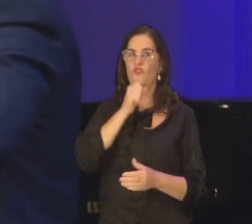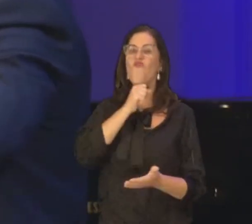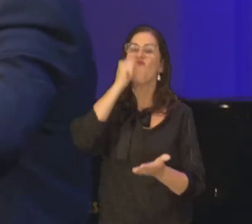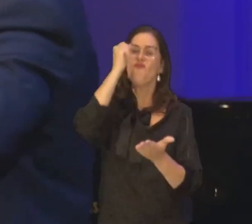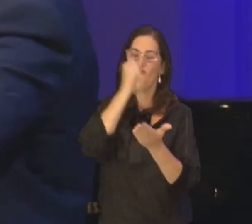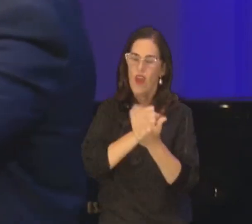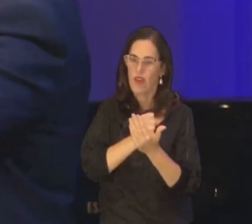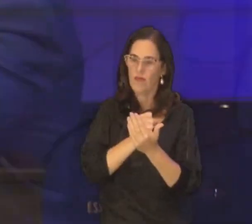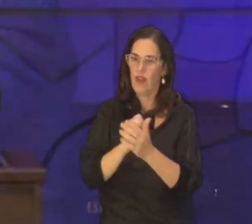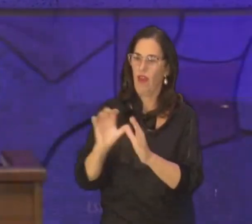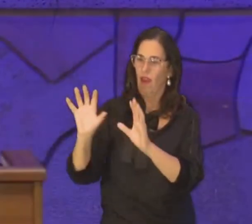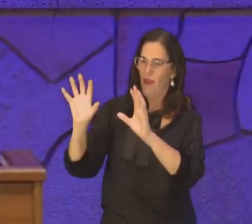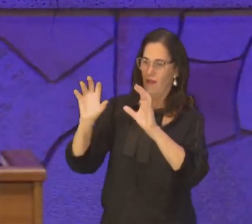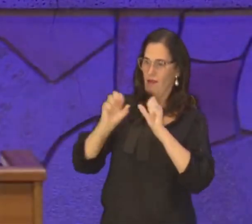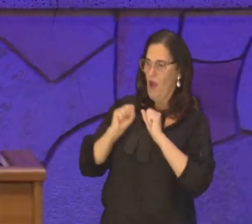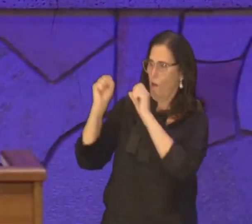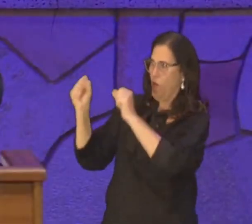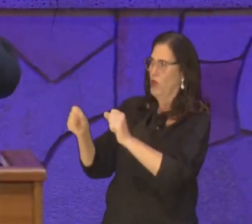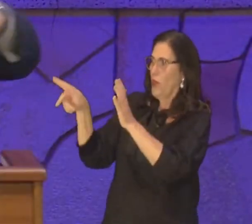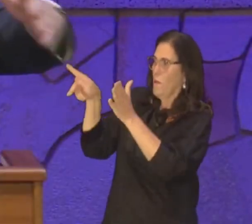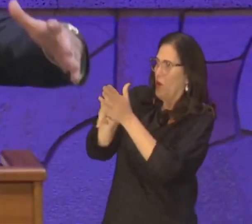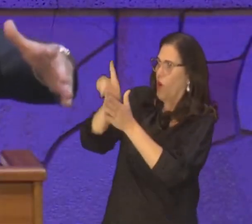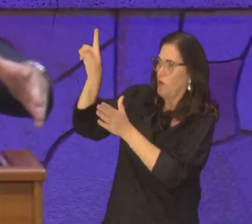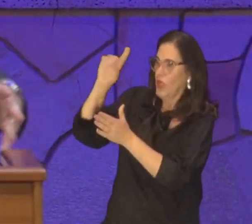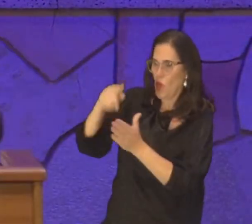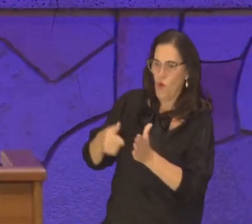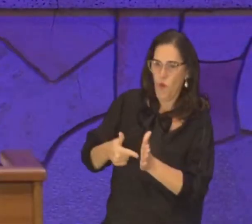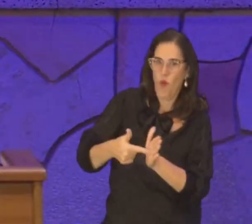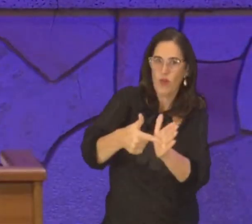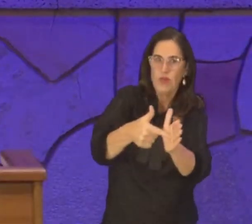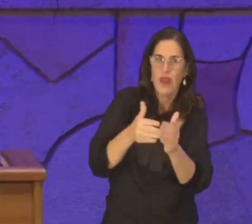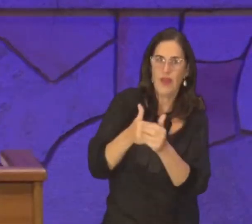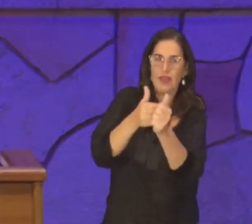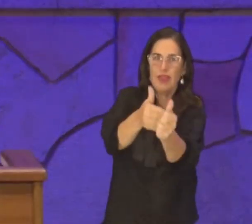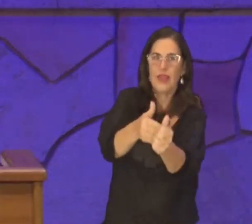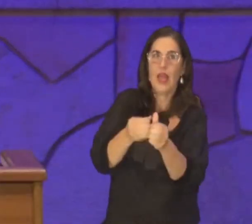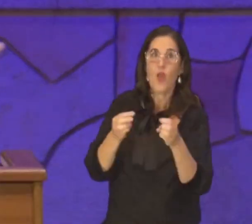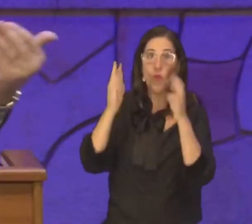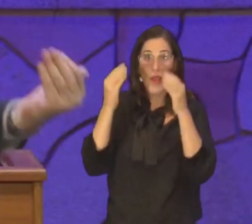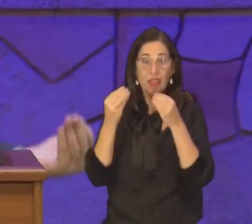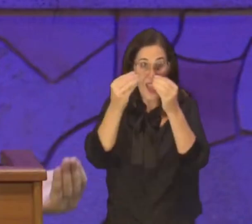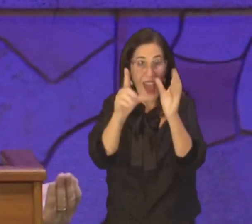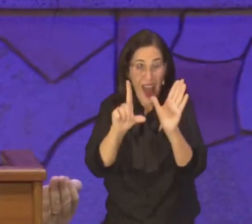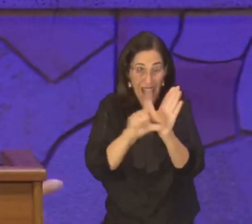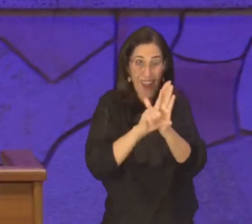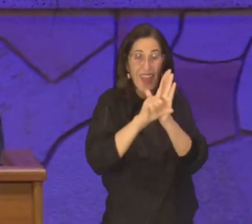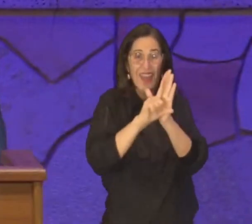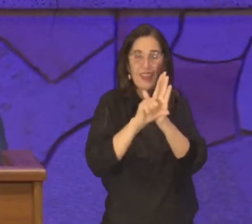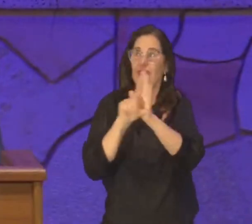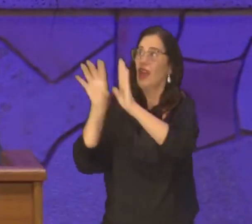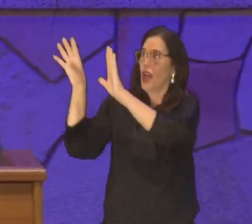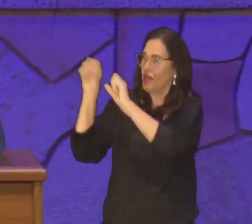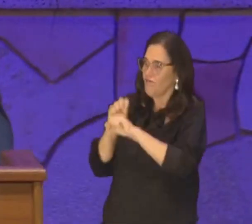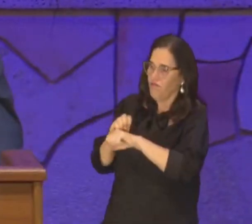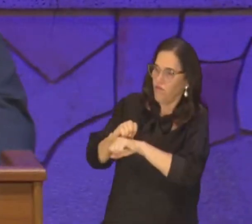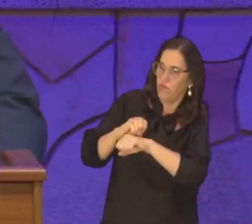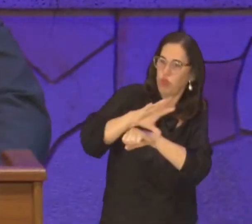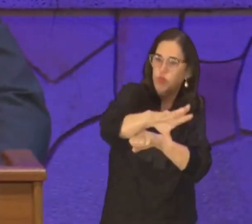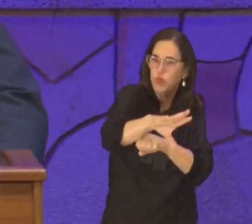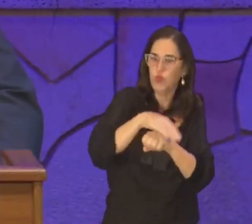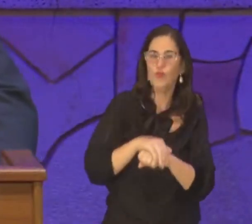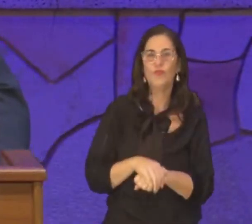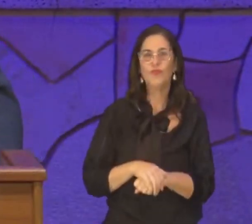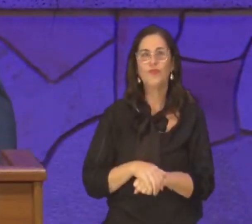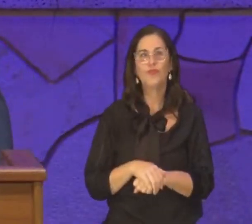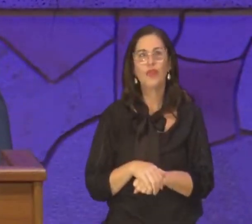Testamento recebe o poder de Deus e o direcionamento de Deus, e Moisés entrega a lei após receber, e Moisés então dá